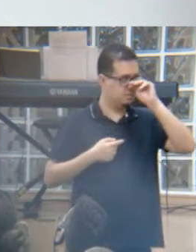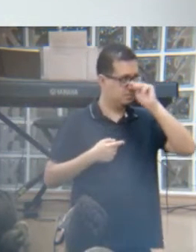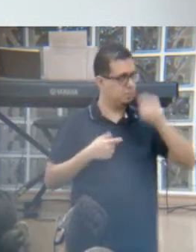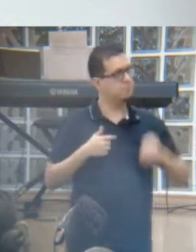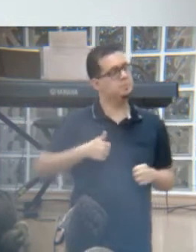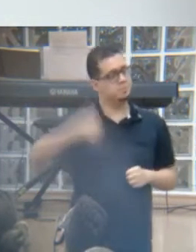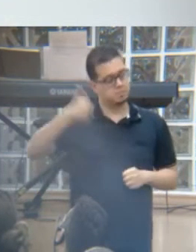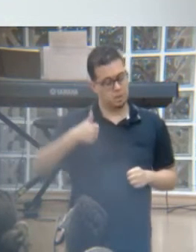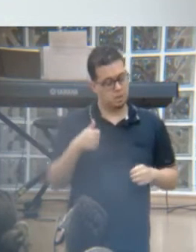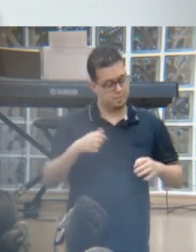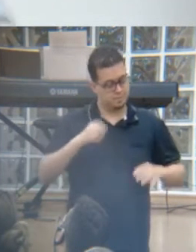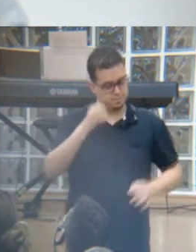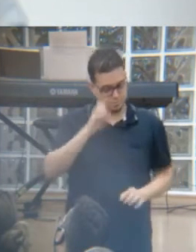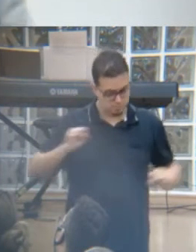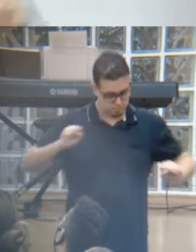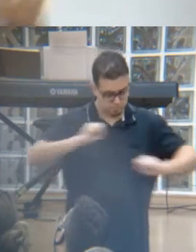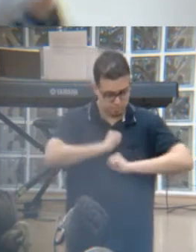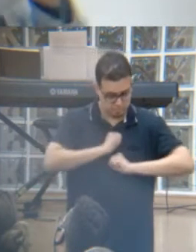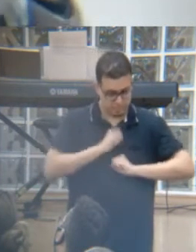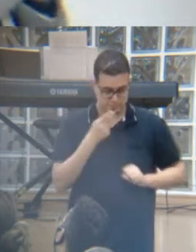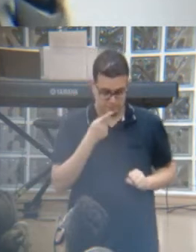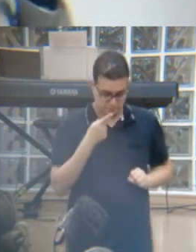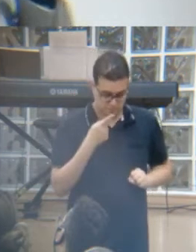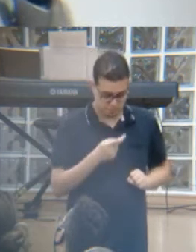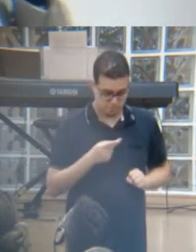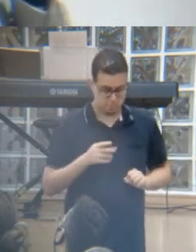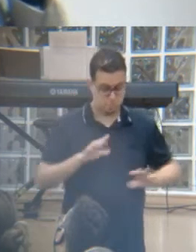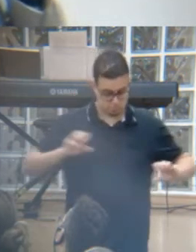ele fala em nome do povo a Deus.